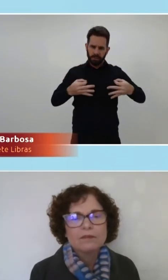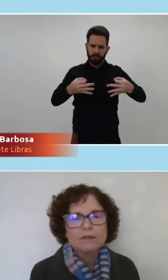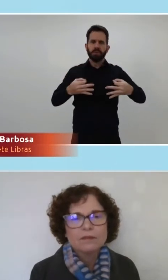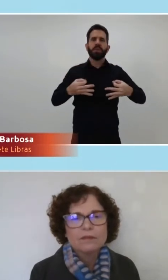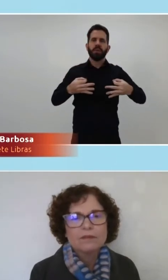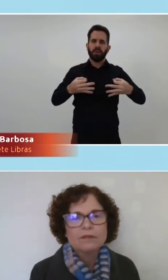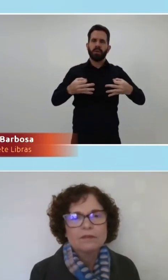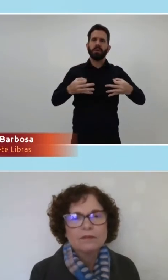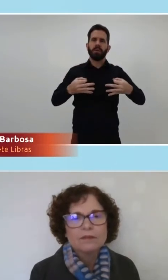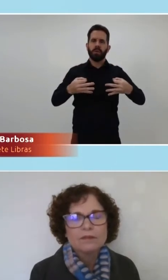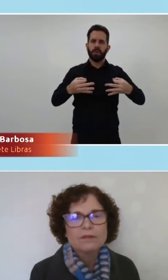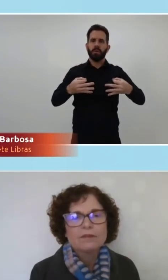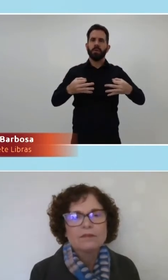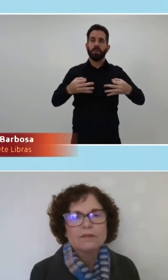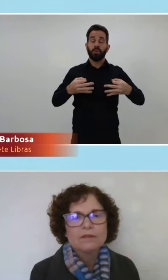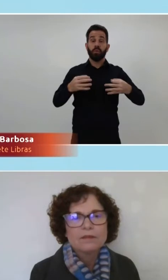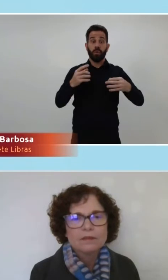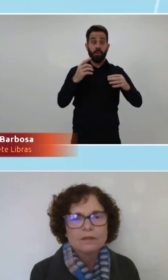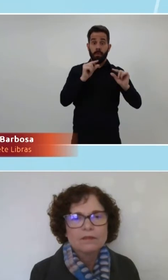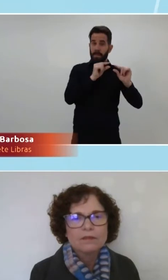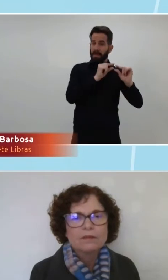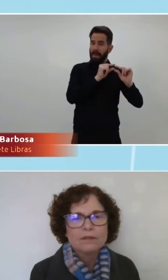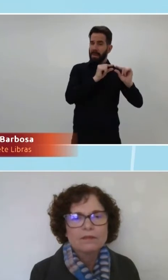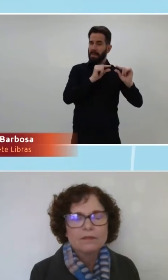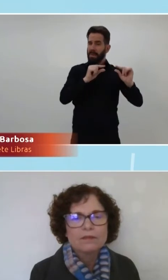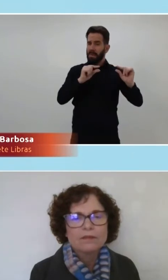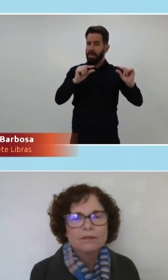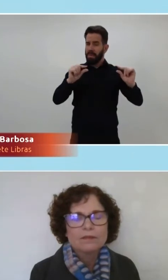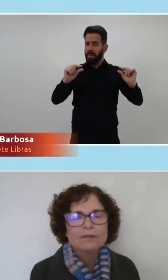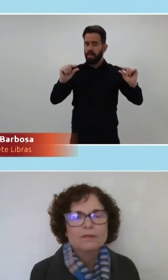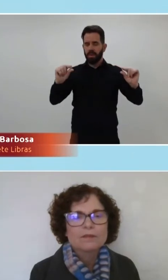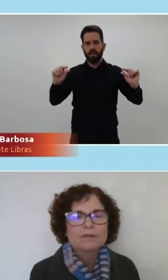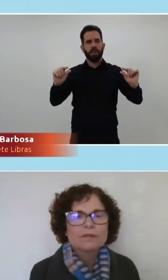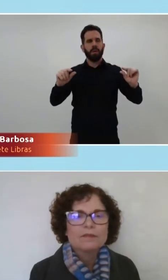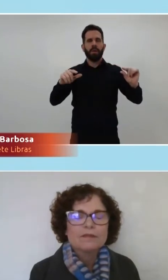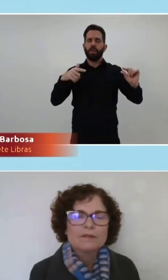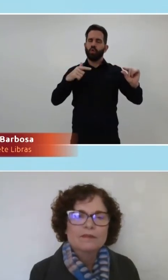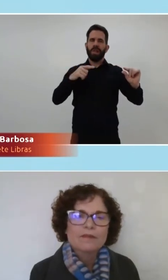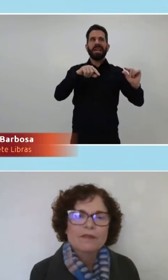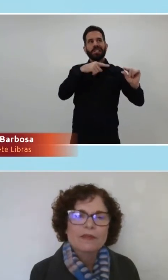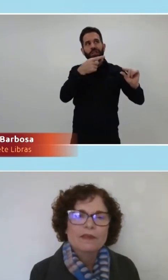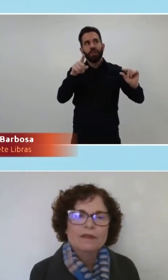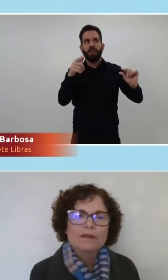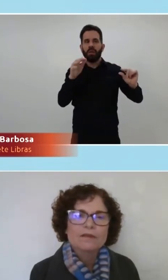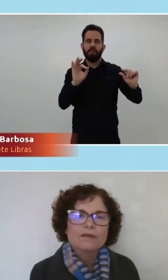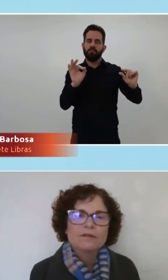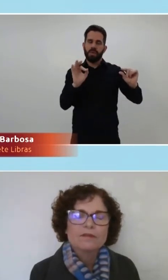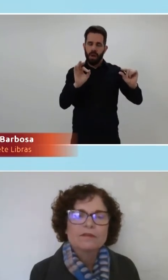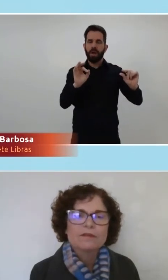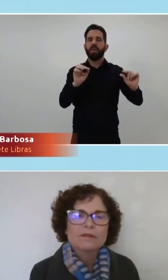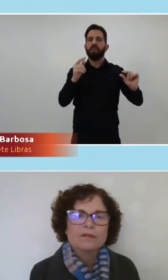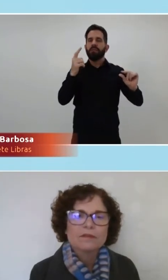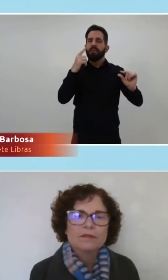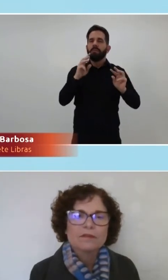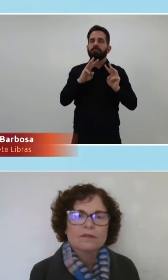nãobataeduque.org.br. Lembrando que é tudo junto e não, logicamente, não tem tio, né? Então, vou pedir para ele colocar na tela, mas